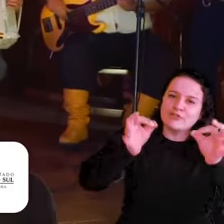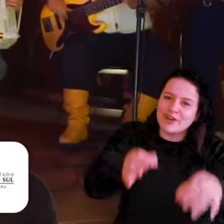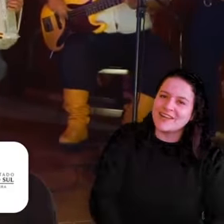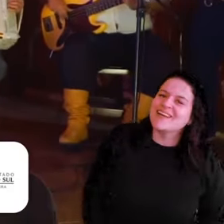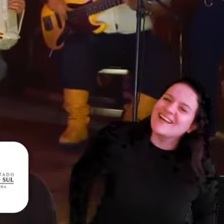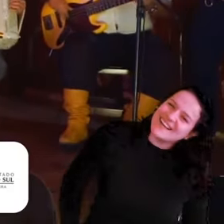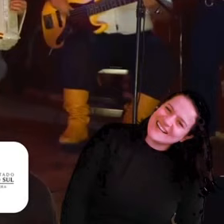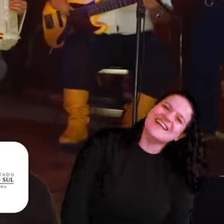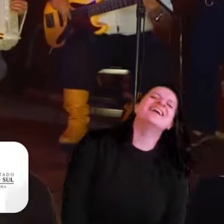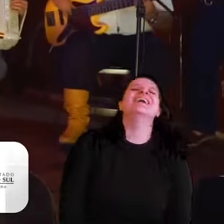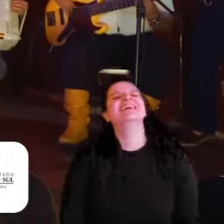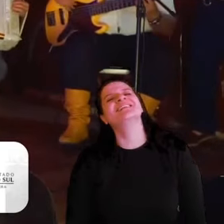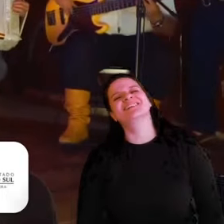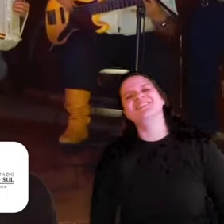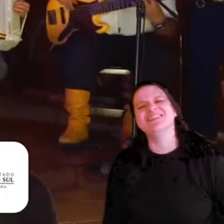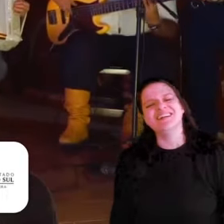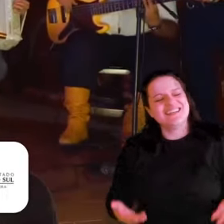Certeza que sou